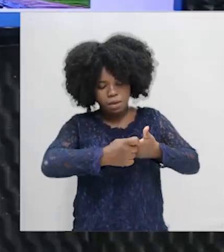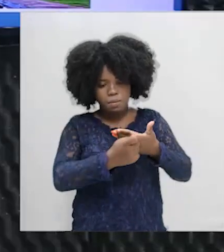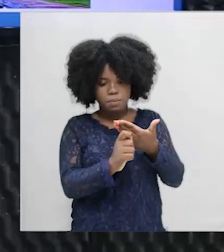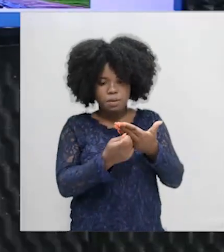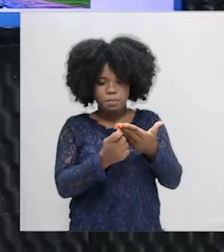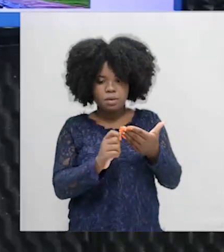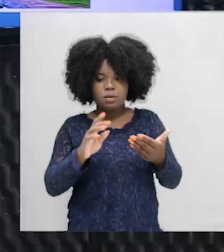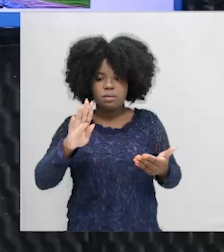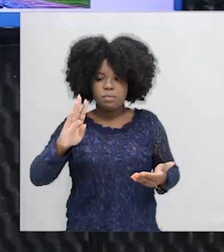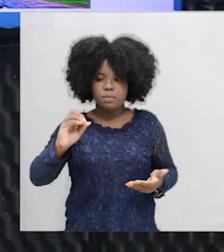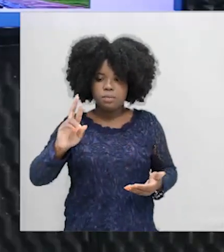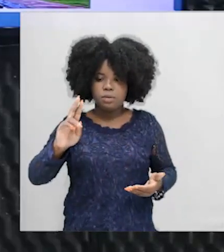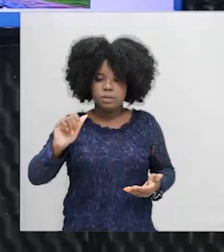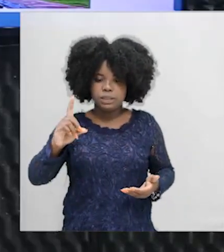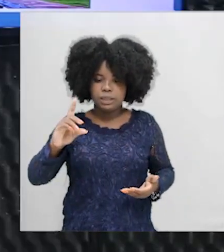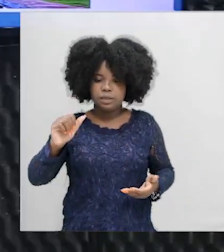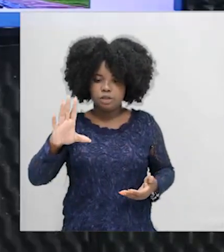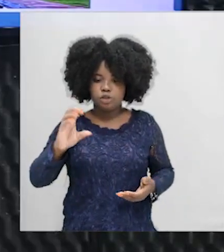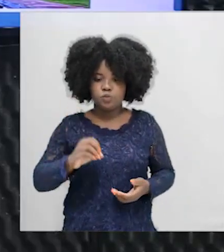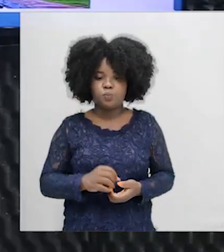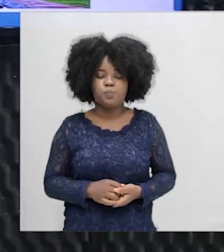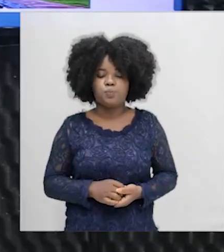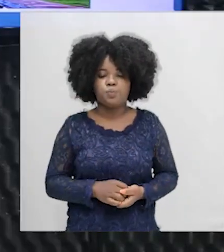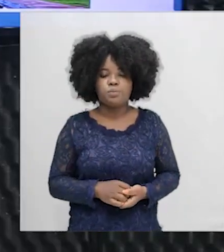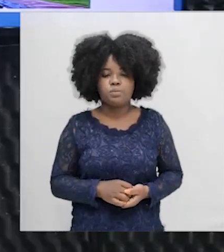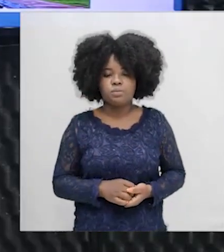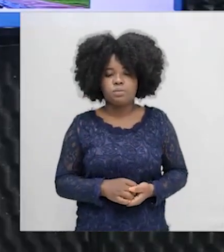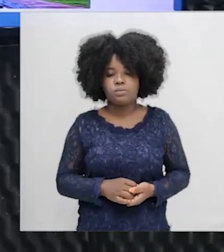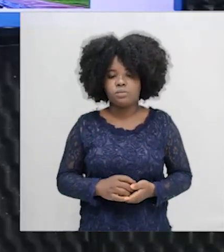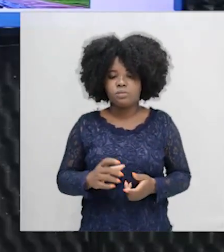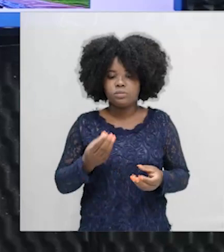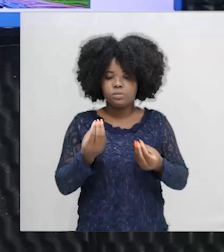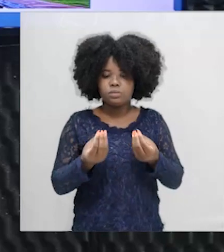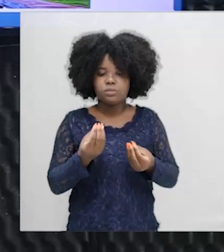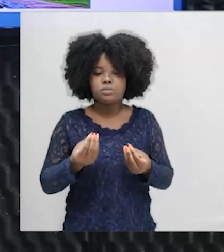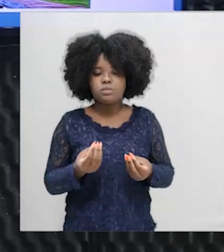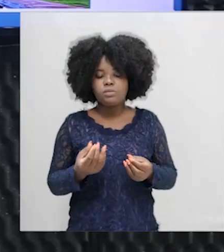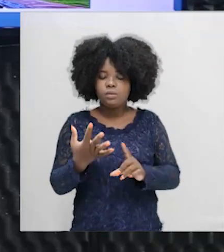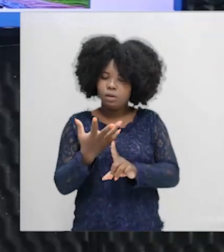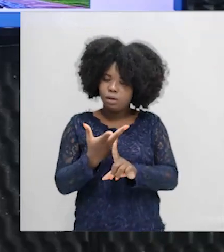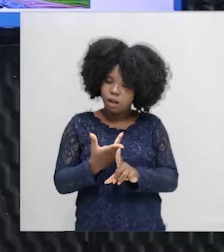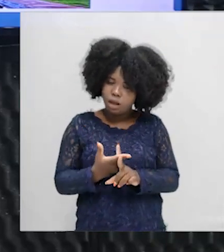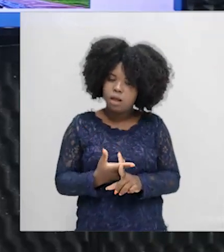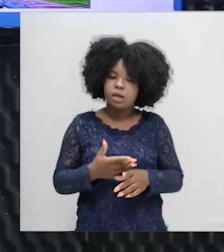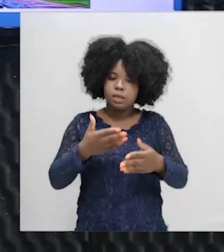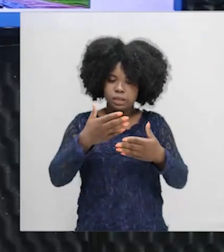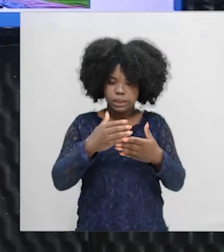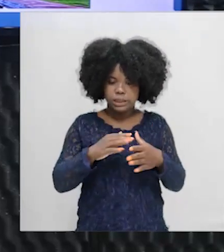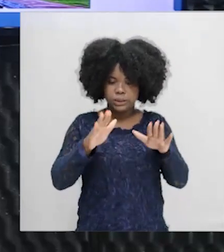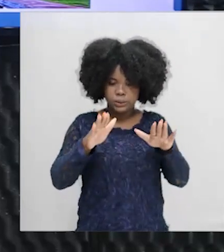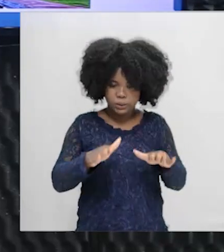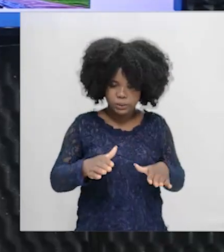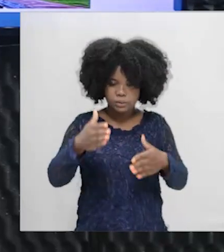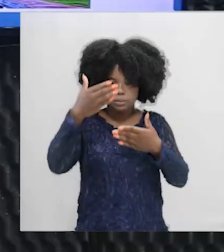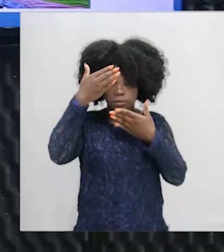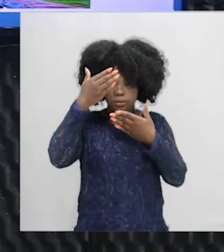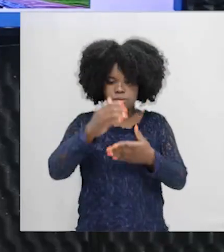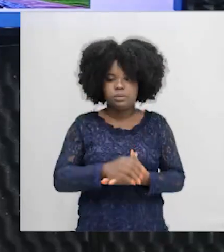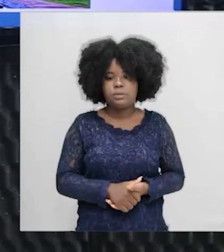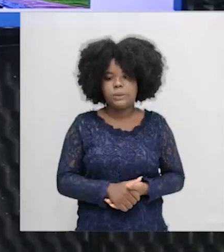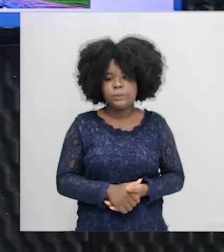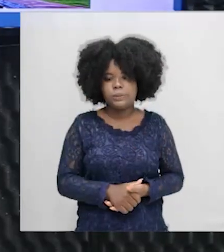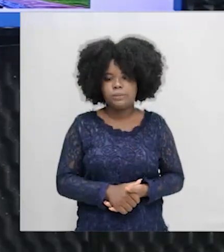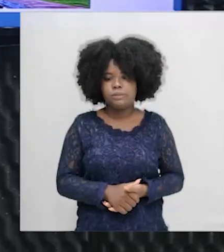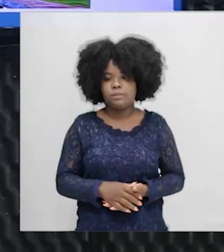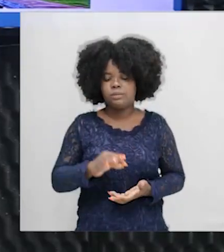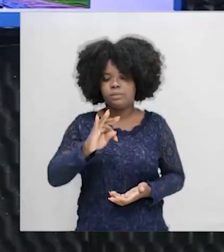atenção nos padrões é justamente a questão de como a arte islâmica tem essa situação. Bom, eu vou parar aqui no Taj Mahal,